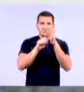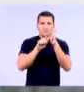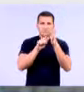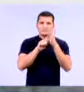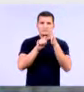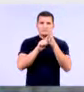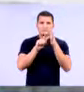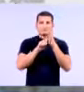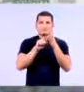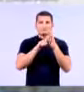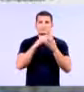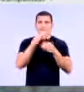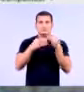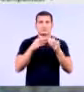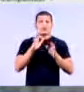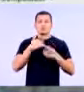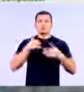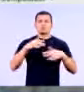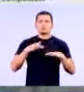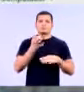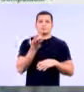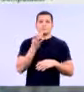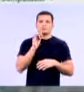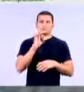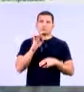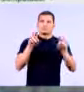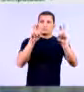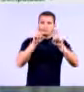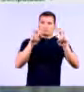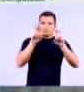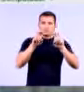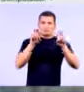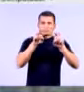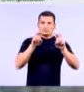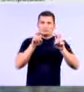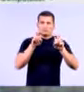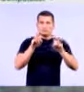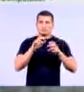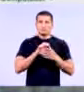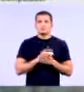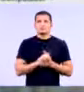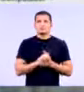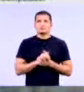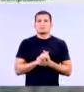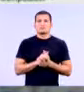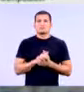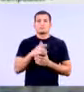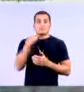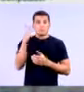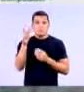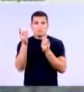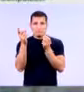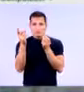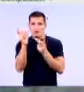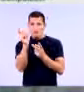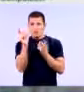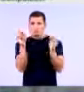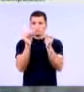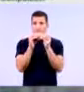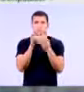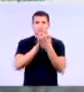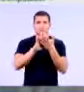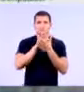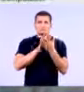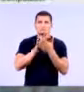Americanas? Não, não é isso que eu quero. Eu quero que apareça computador, mas que não esteja vinculado à palavra venda. Então, eu